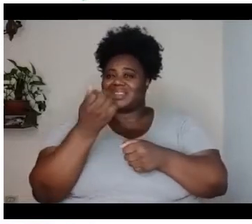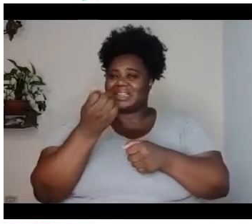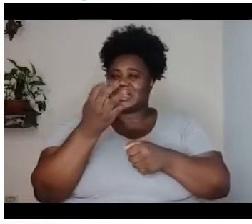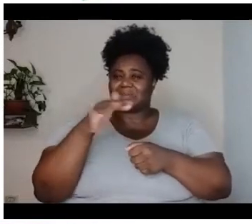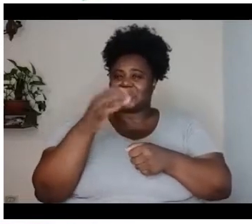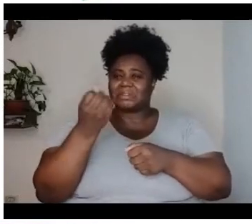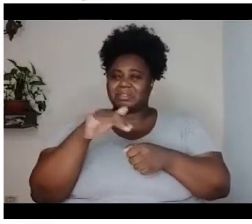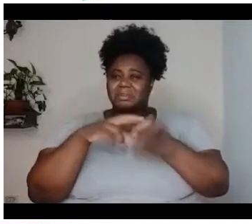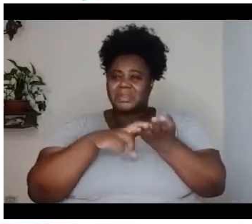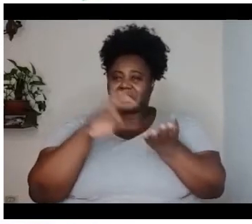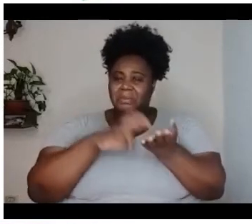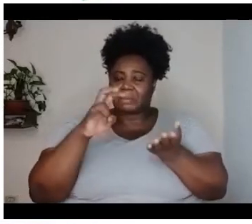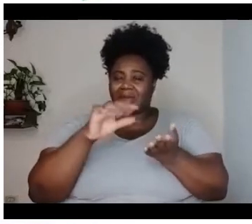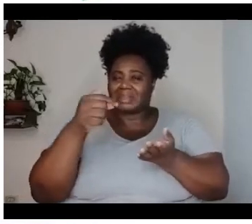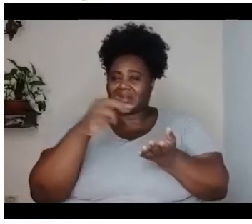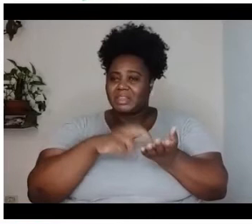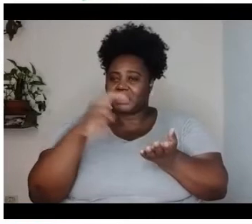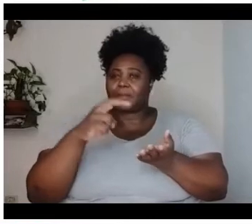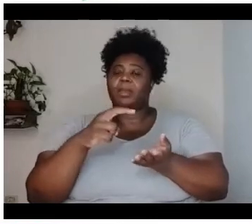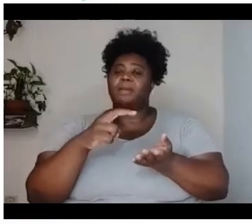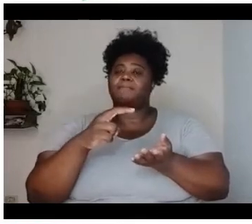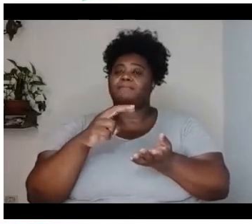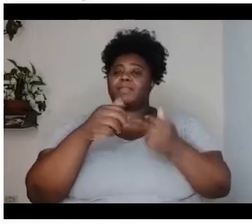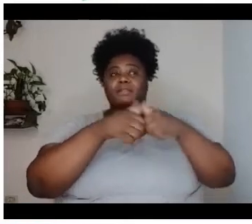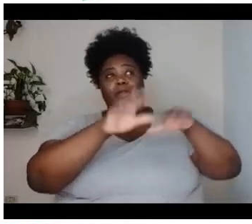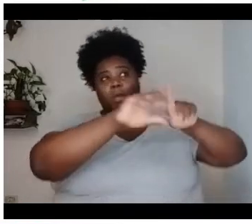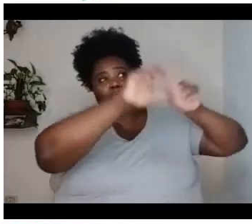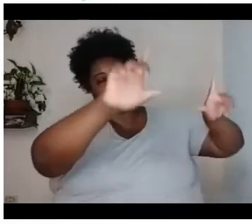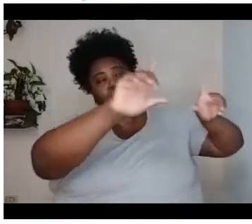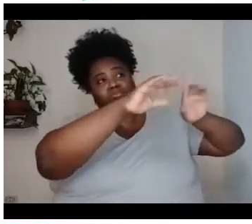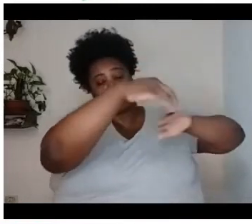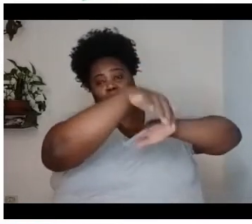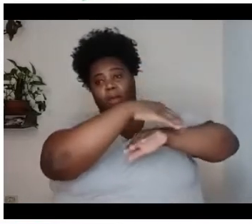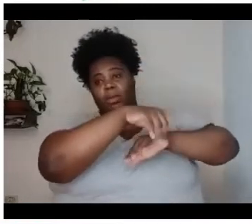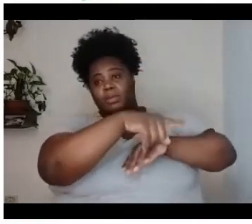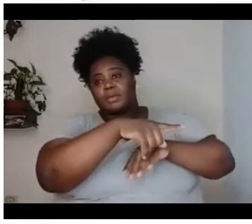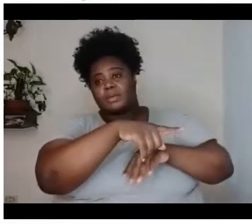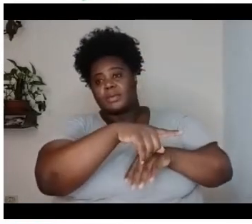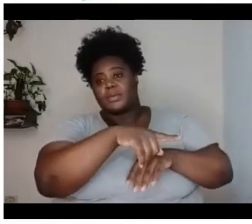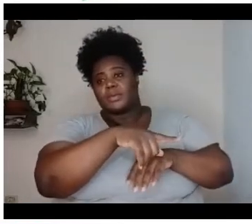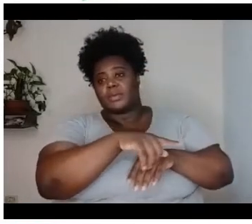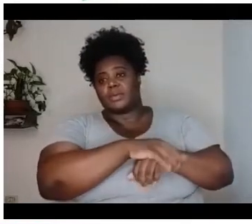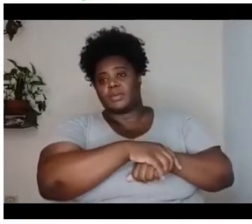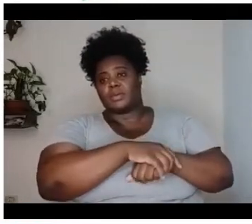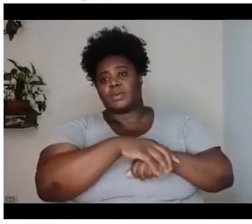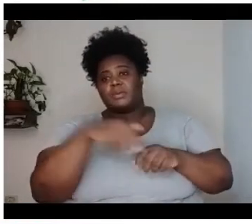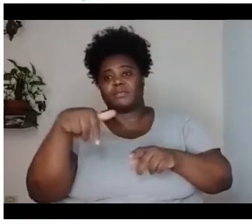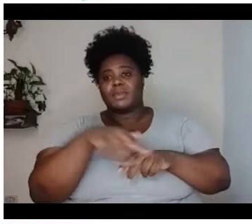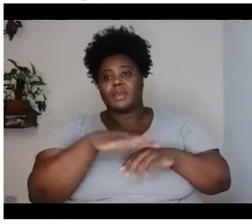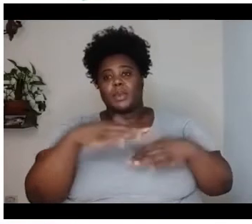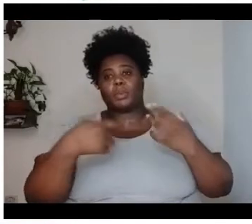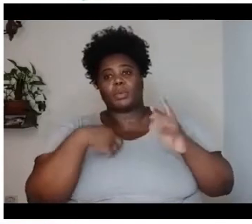7 horas da manhã. A gente foi colocar para fixar e eu estou do outro lado da rua filmando. Quando